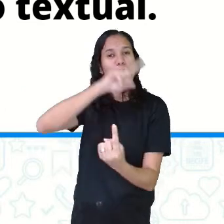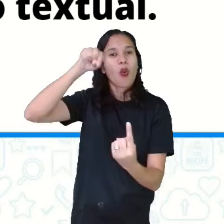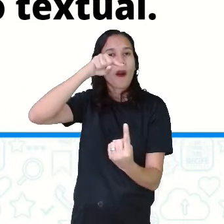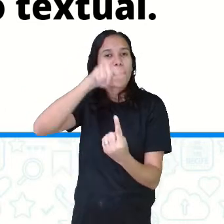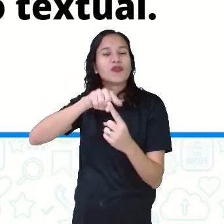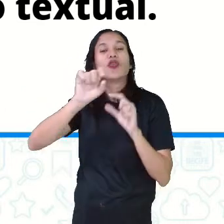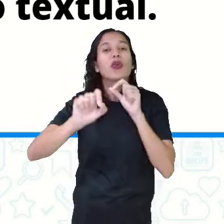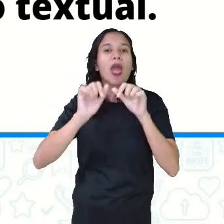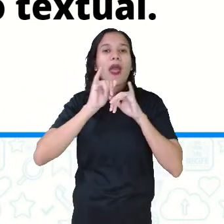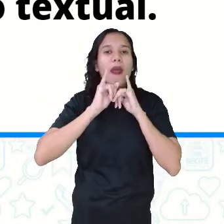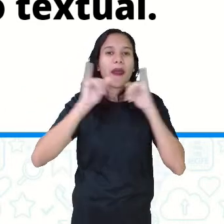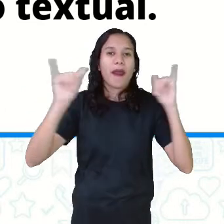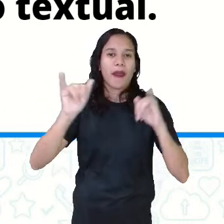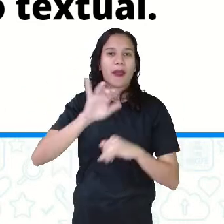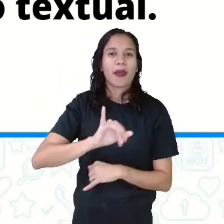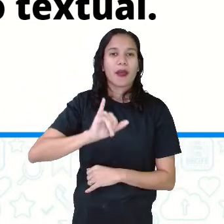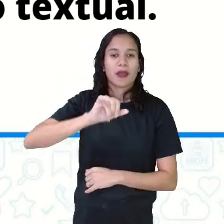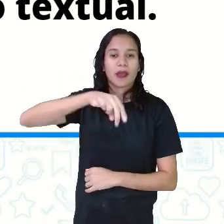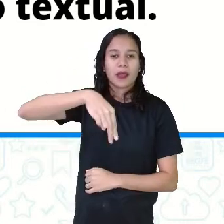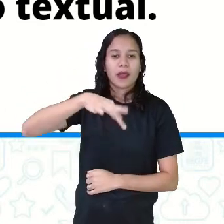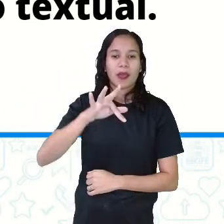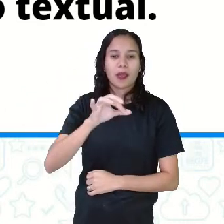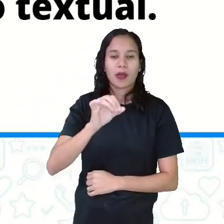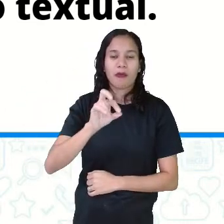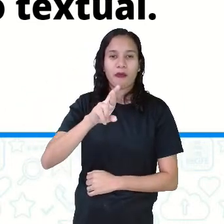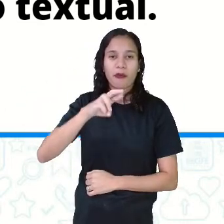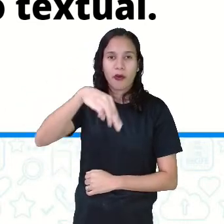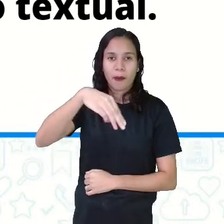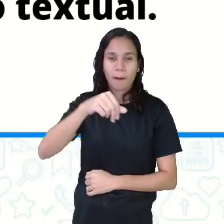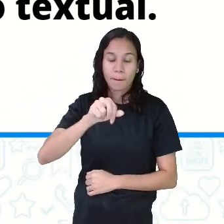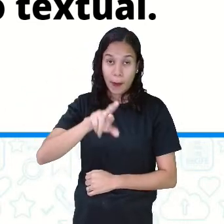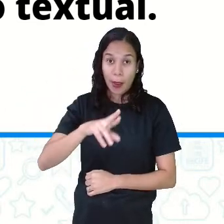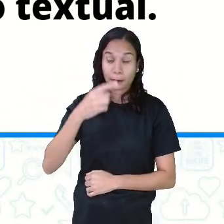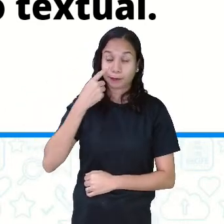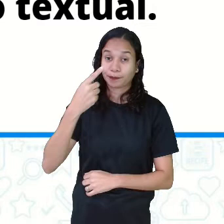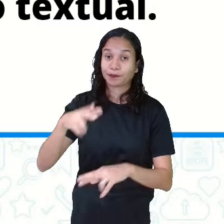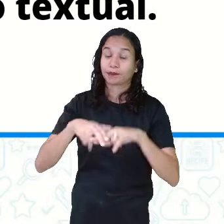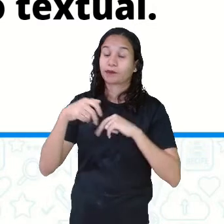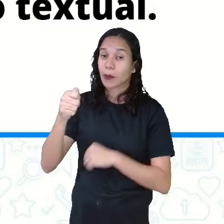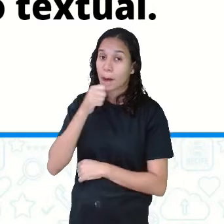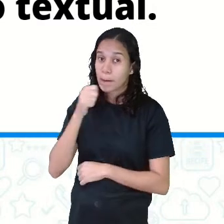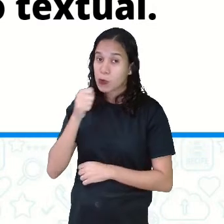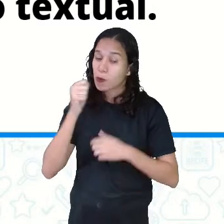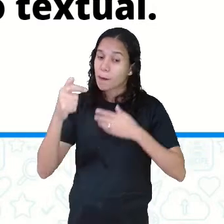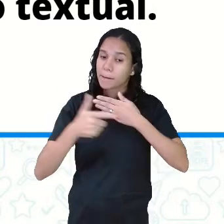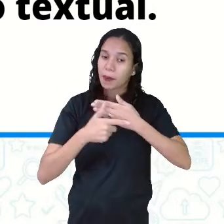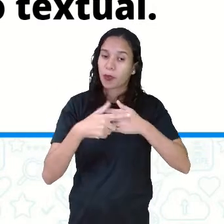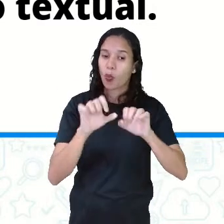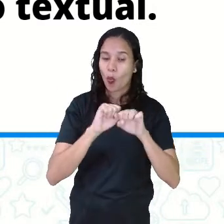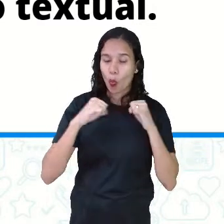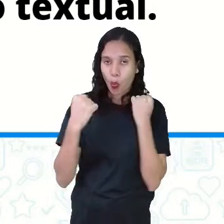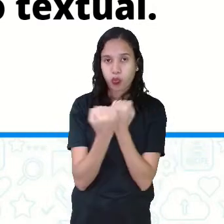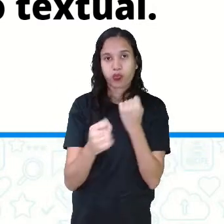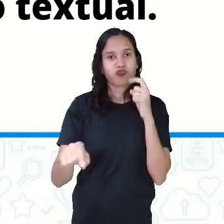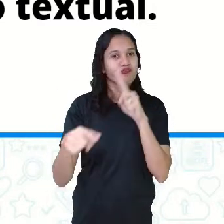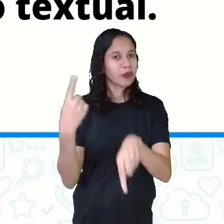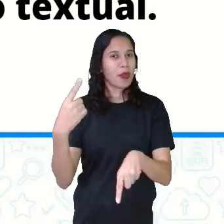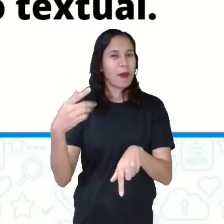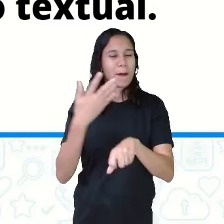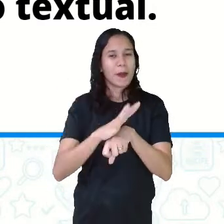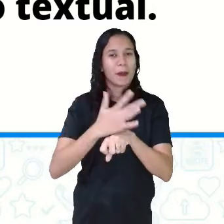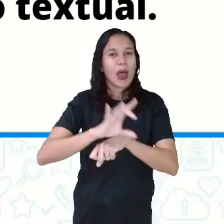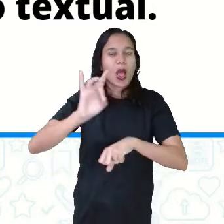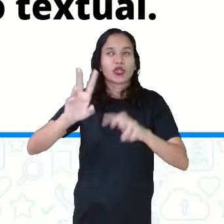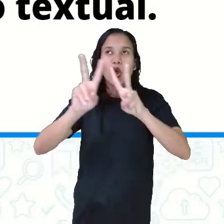objetivo dela é informar. A reportagem cumpre uma função social e não é feita somente